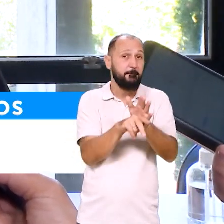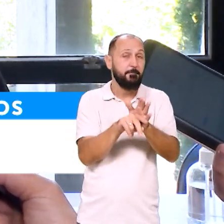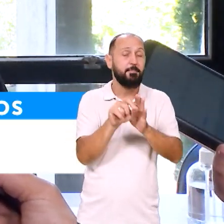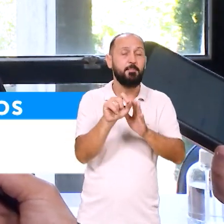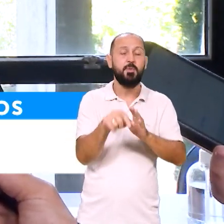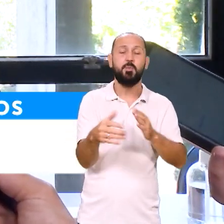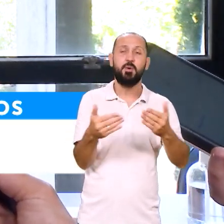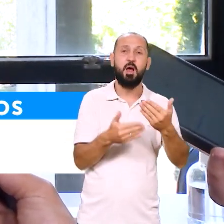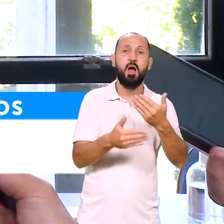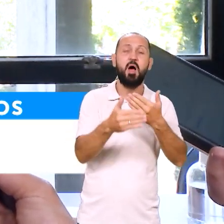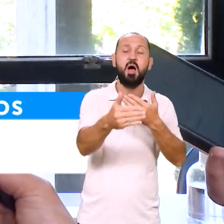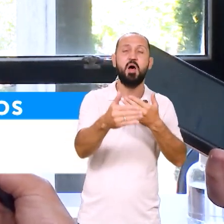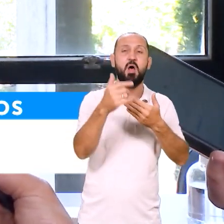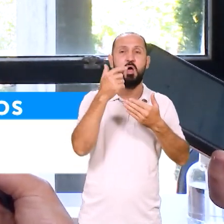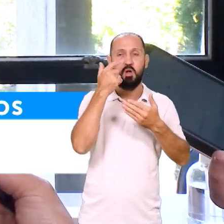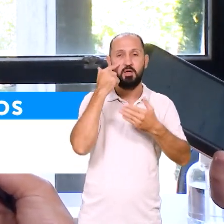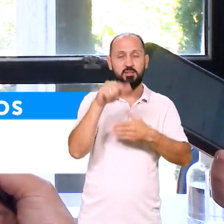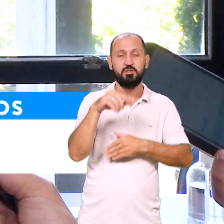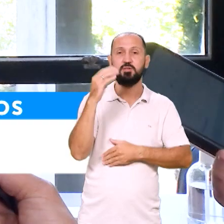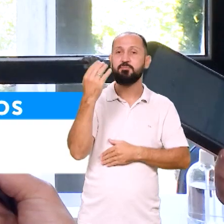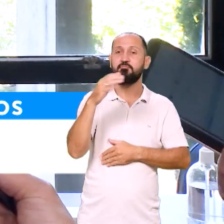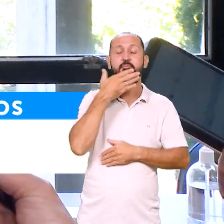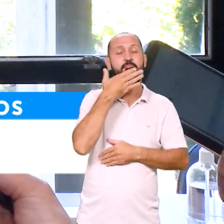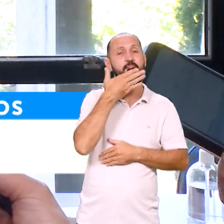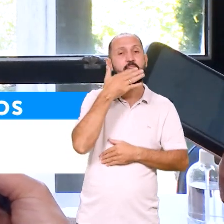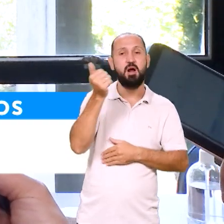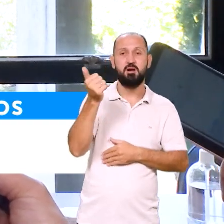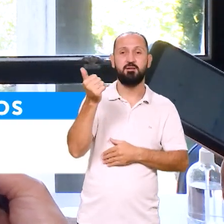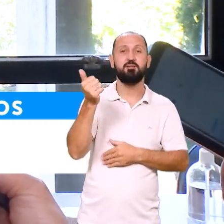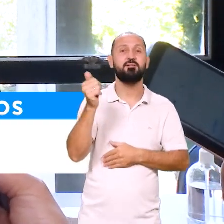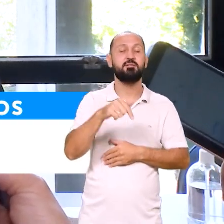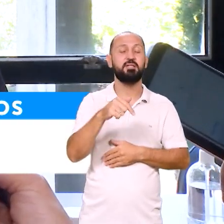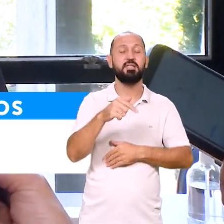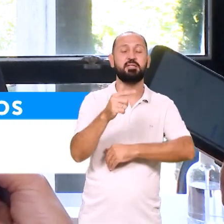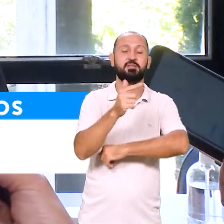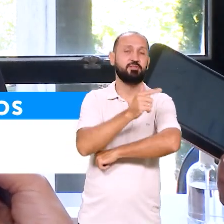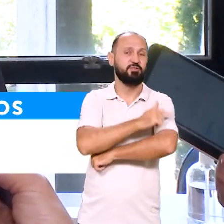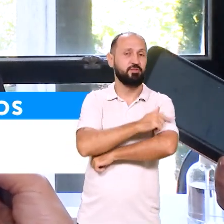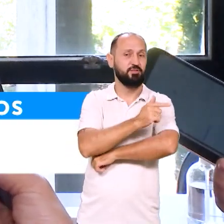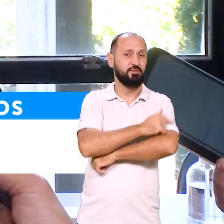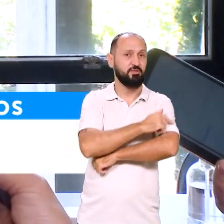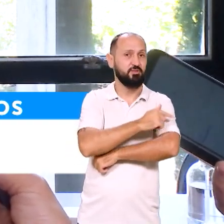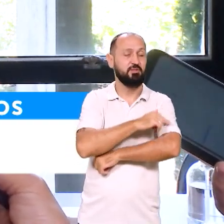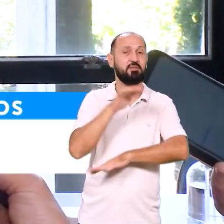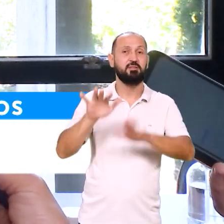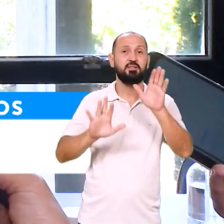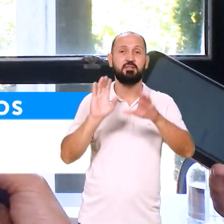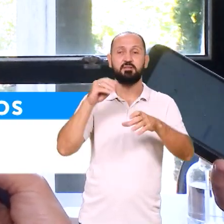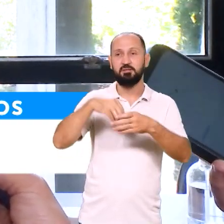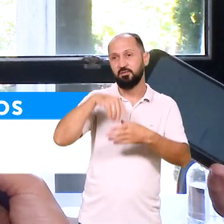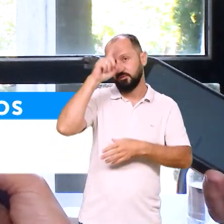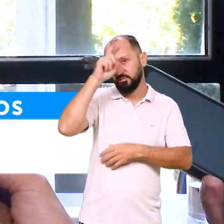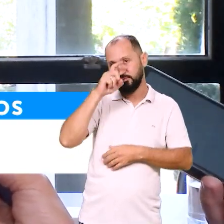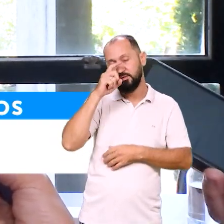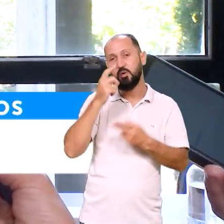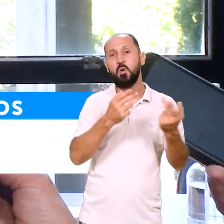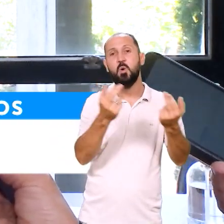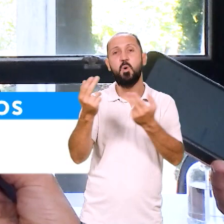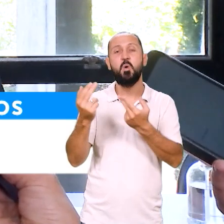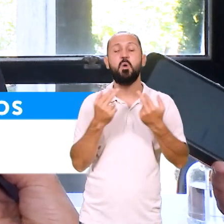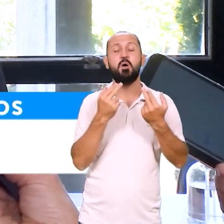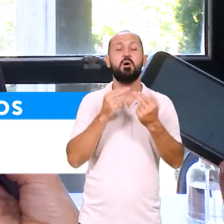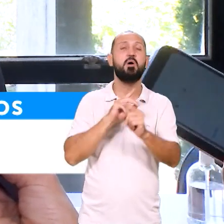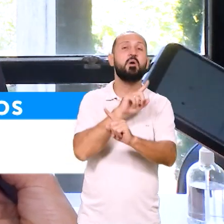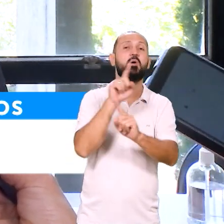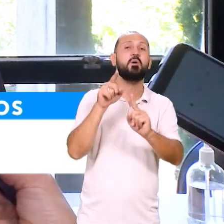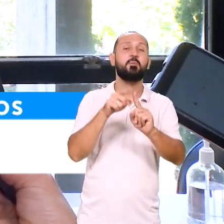evidência científica, ela possa se traduzir em melhoria da gestão, tanto hospitalar como a